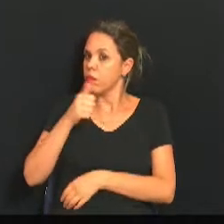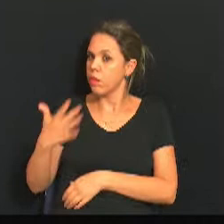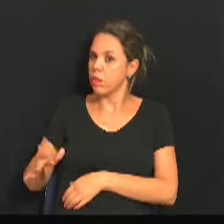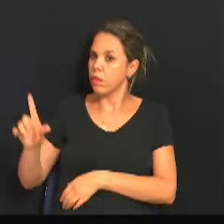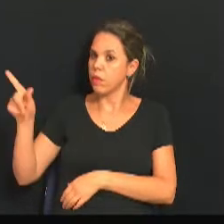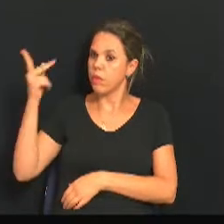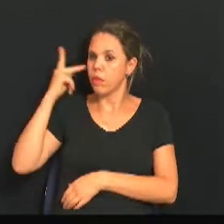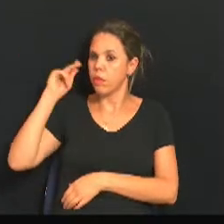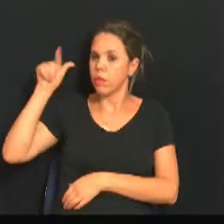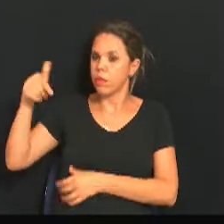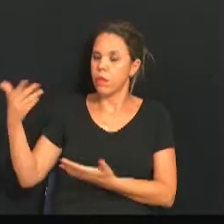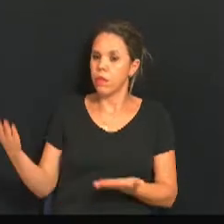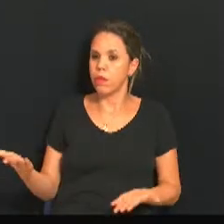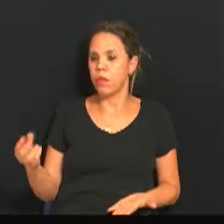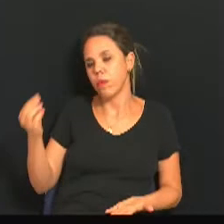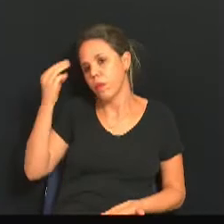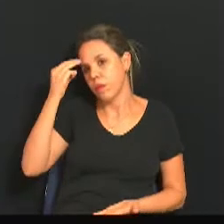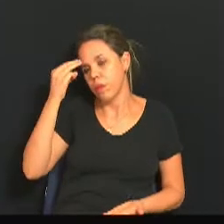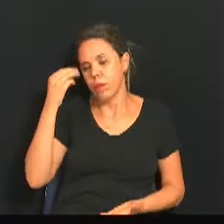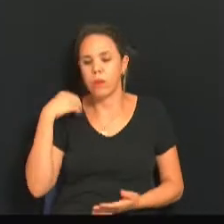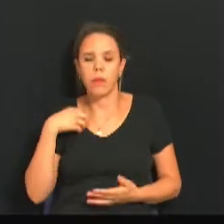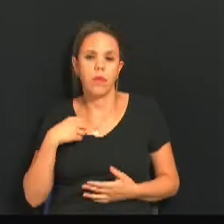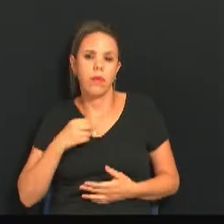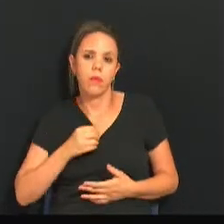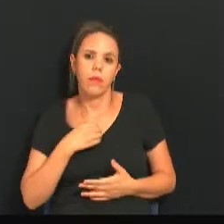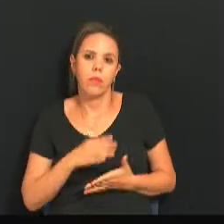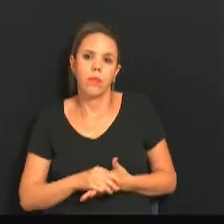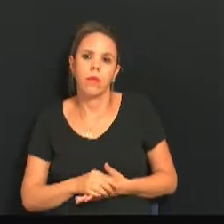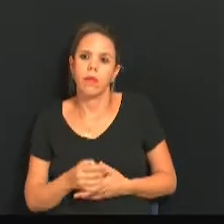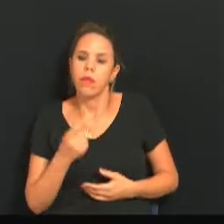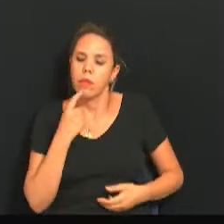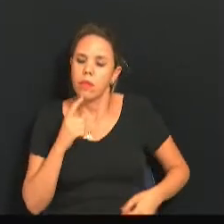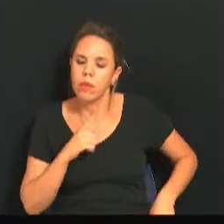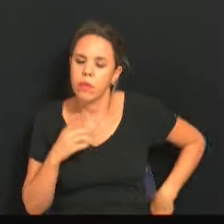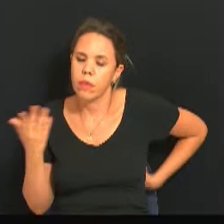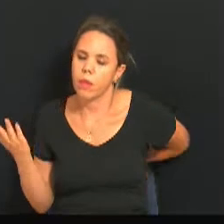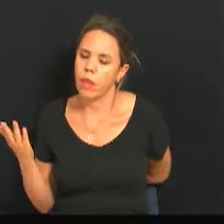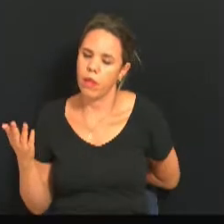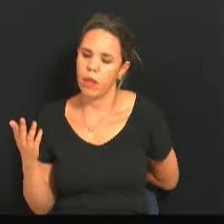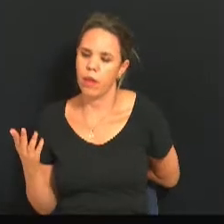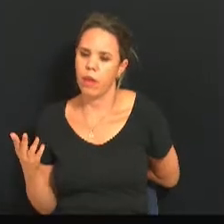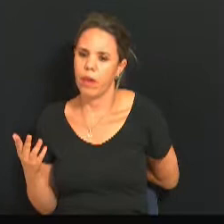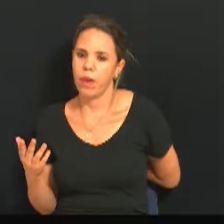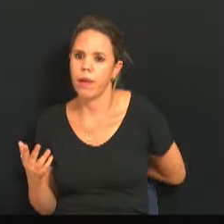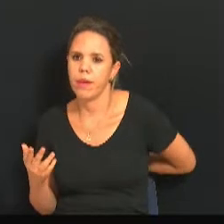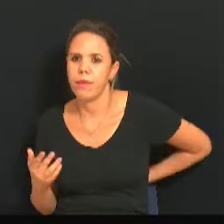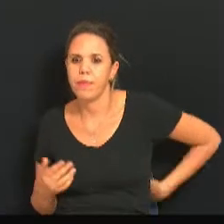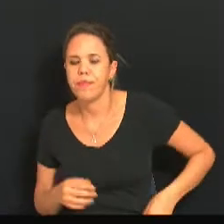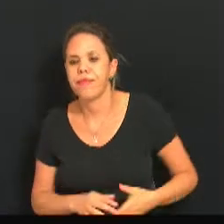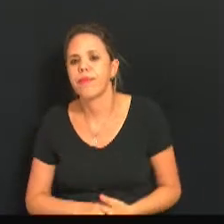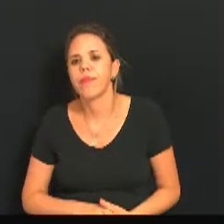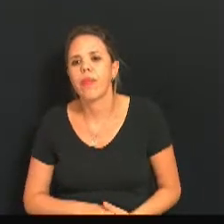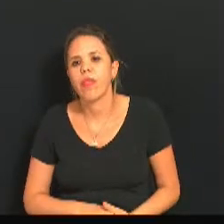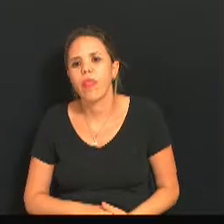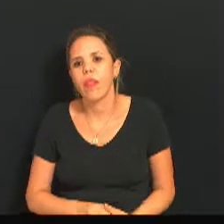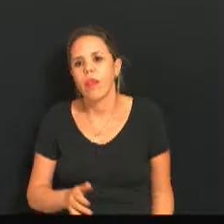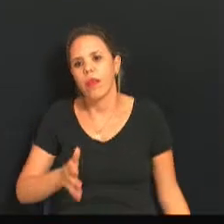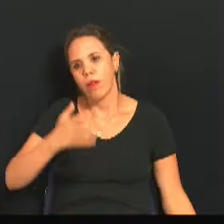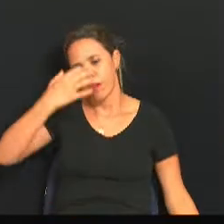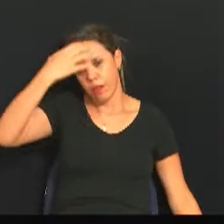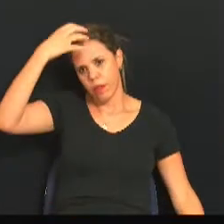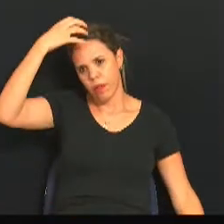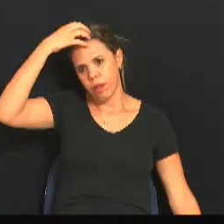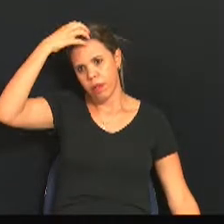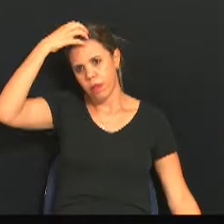eles São Paulo que hoje eu memorial da imigração em Campinas tinha só que com a questão do sinal para o império e da